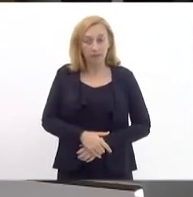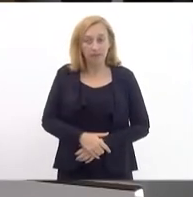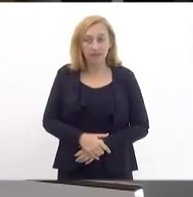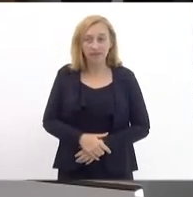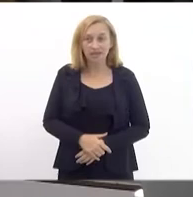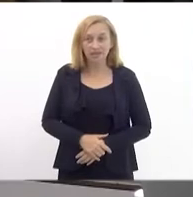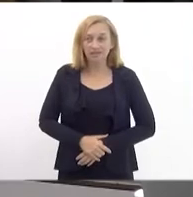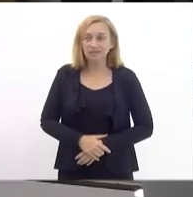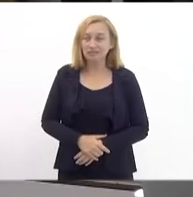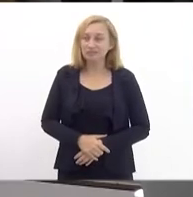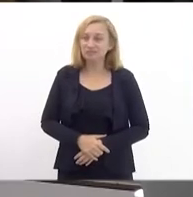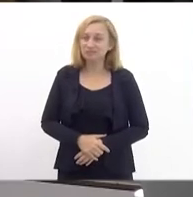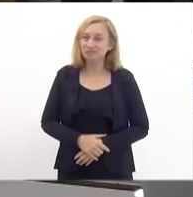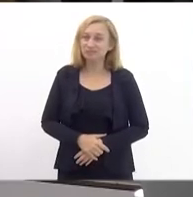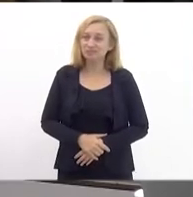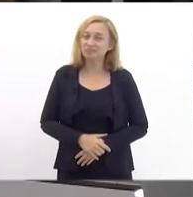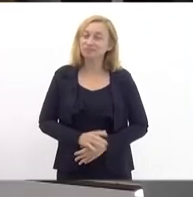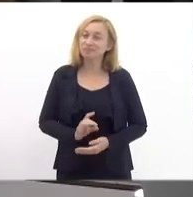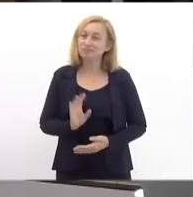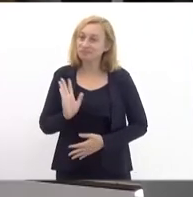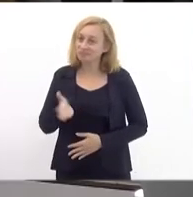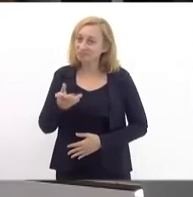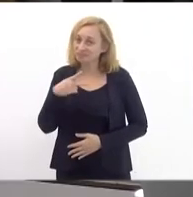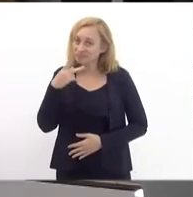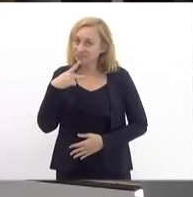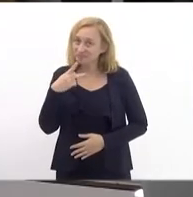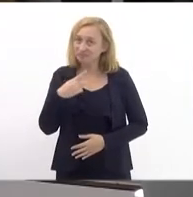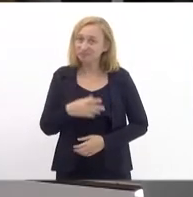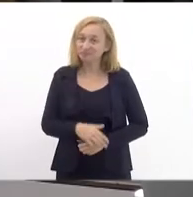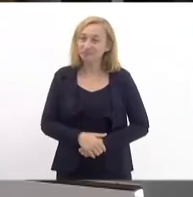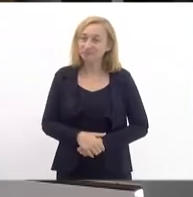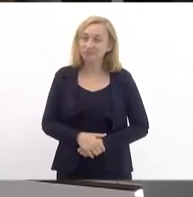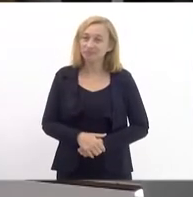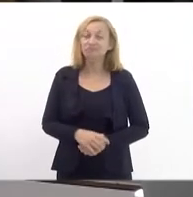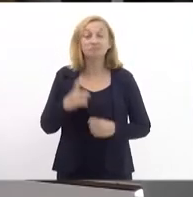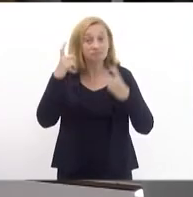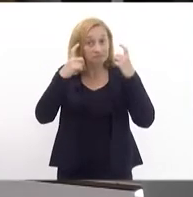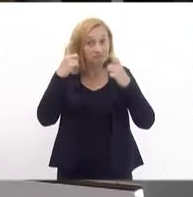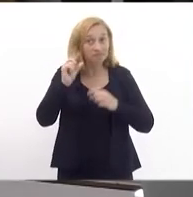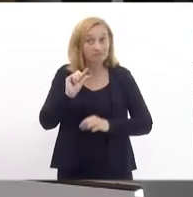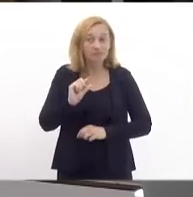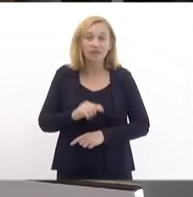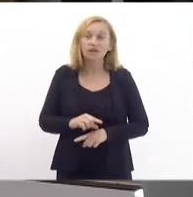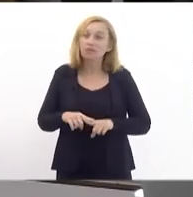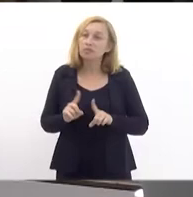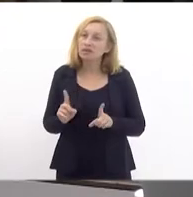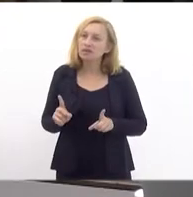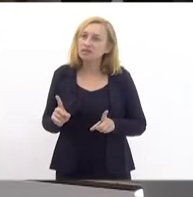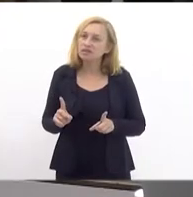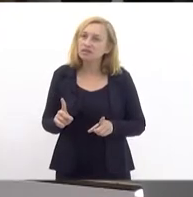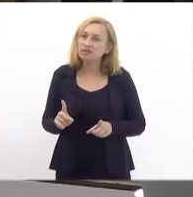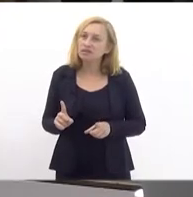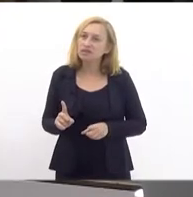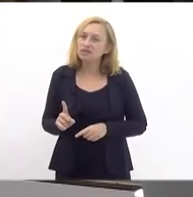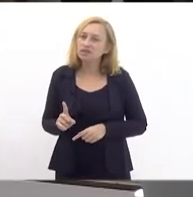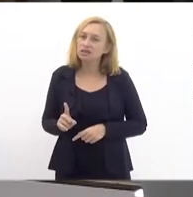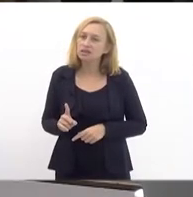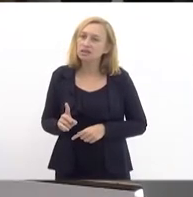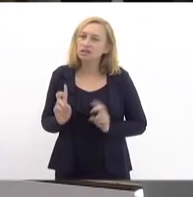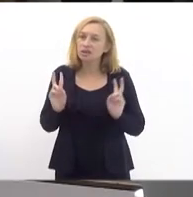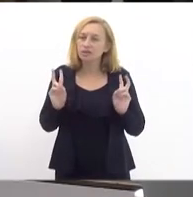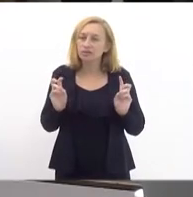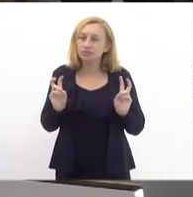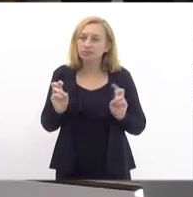assim como a Raquel já mencionou, né, de se preocupar. Mas é uma